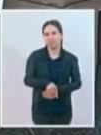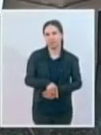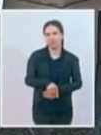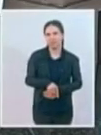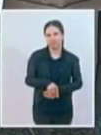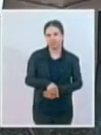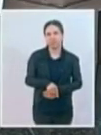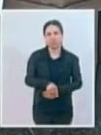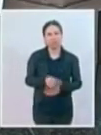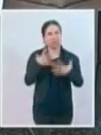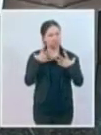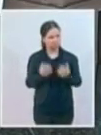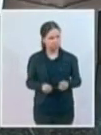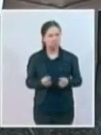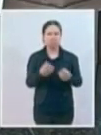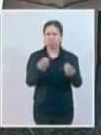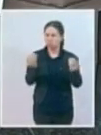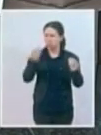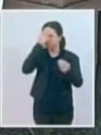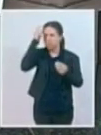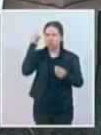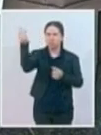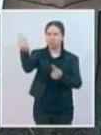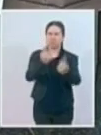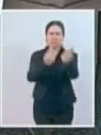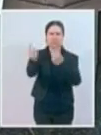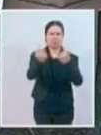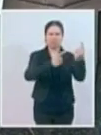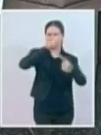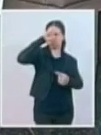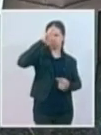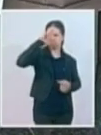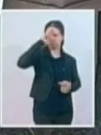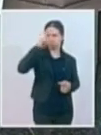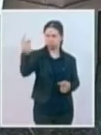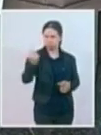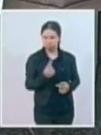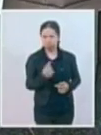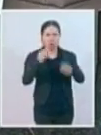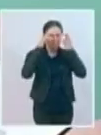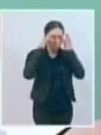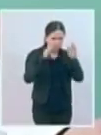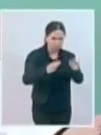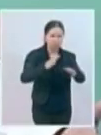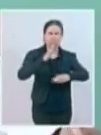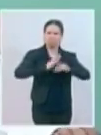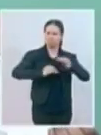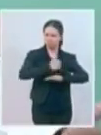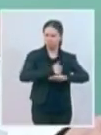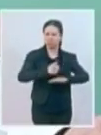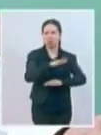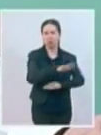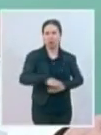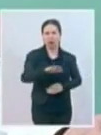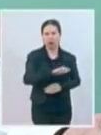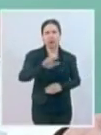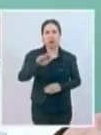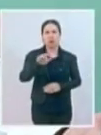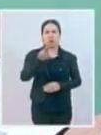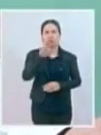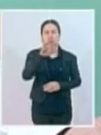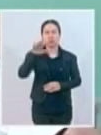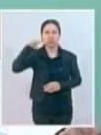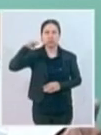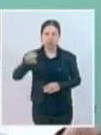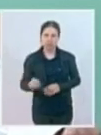muito grande, participação de autoridades locais, isso, né, especialistas dessa área, inclusive o doutor Luciano, que hoje está à frente do Hospital de